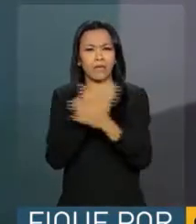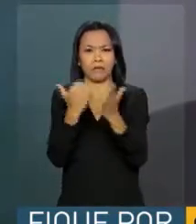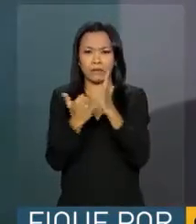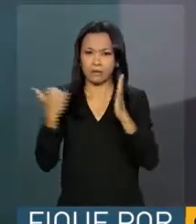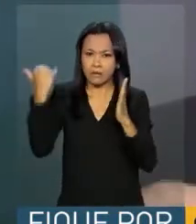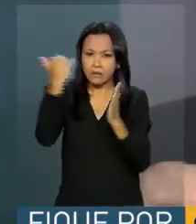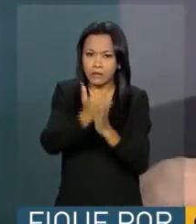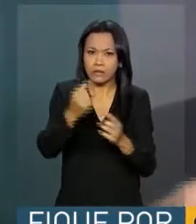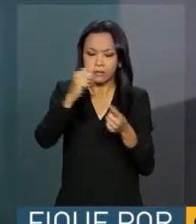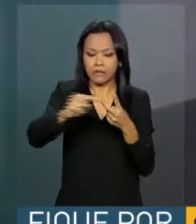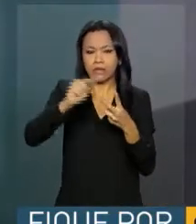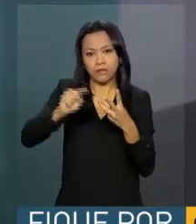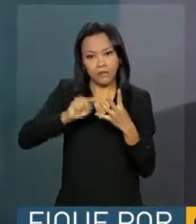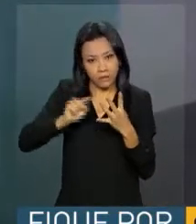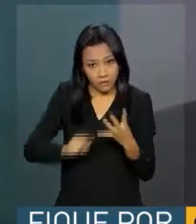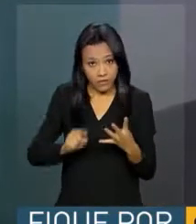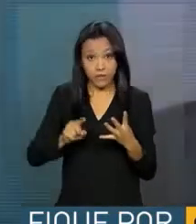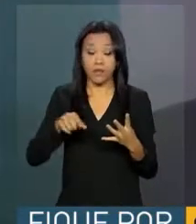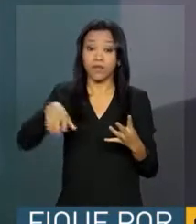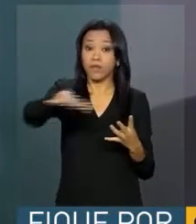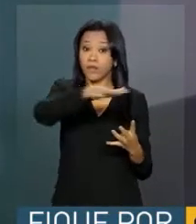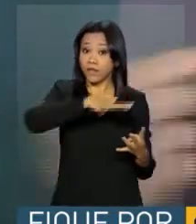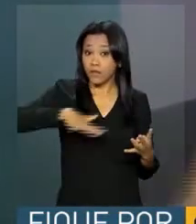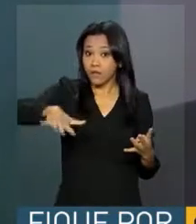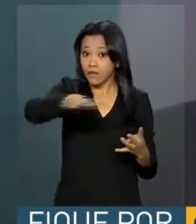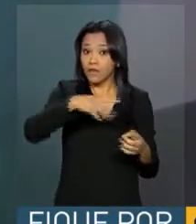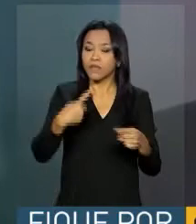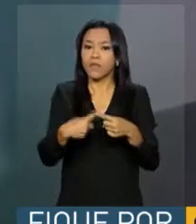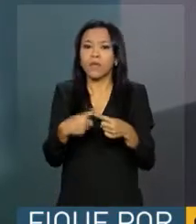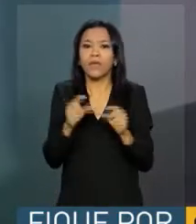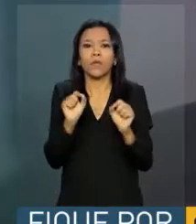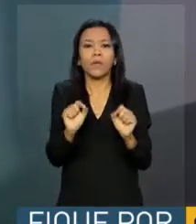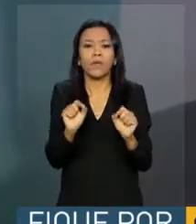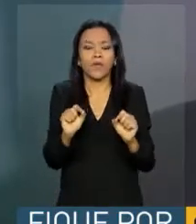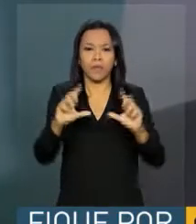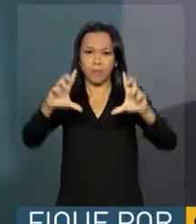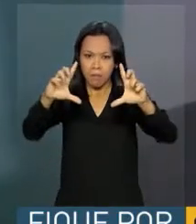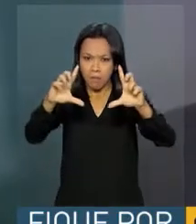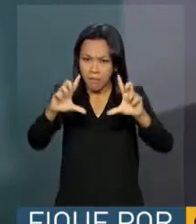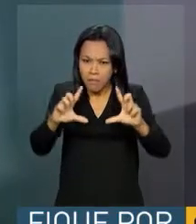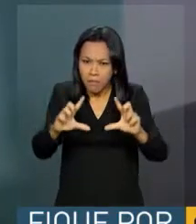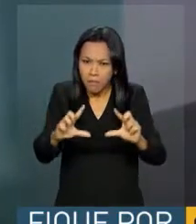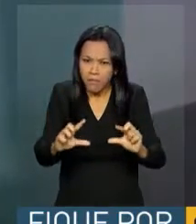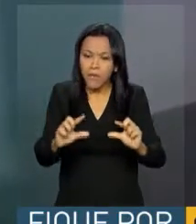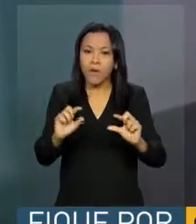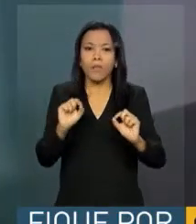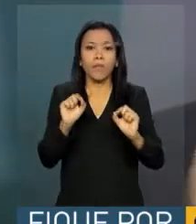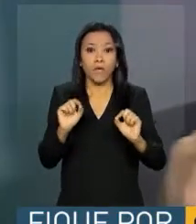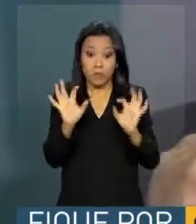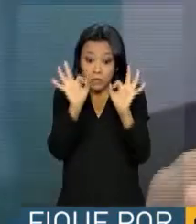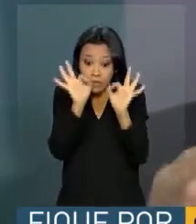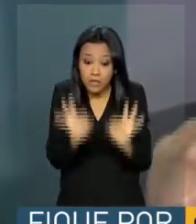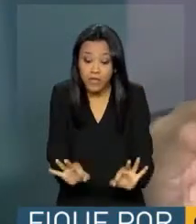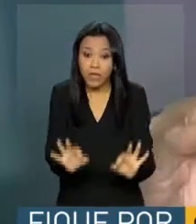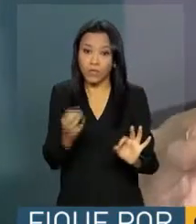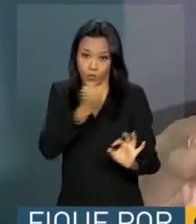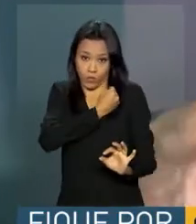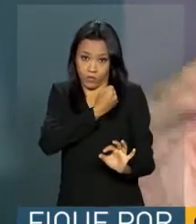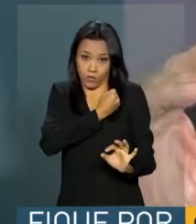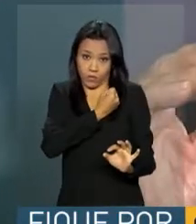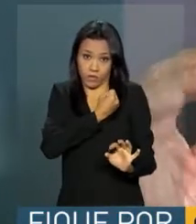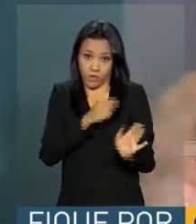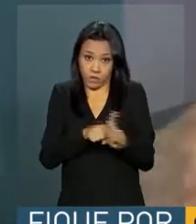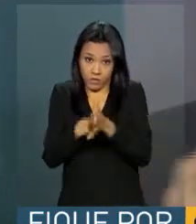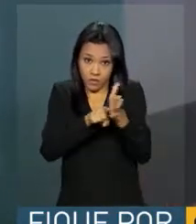etc. E a atividade está saindo de um nível baixo, né? Mas o fato concreto é que os números mostram que